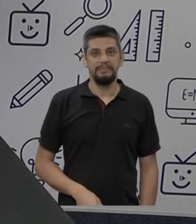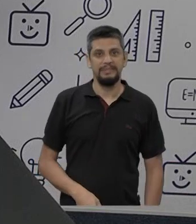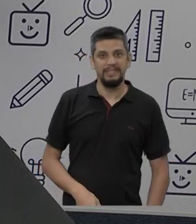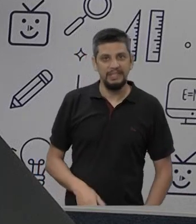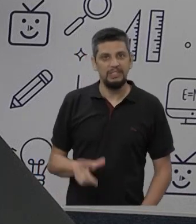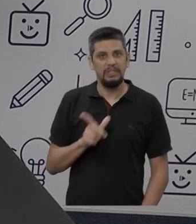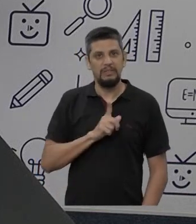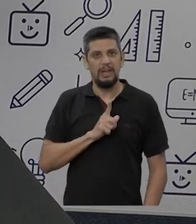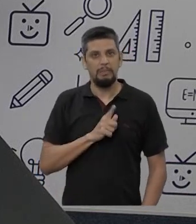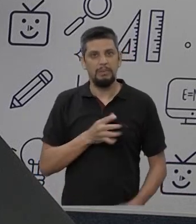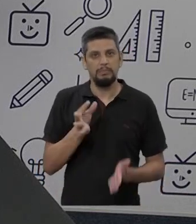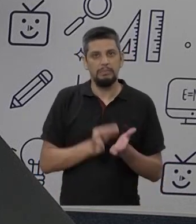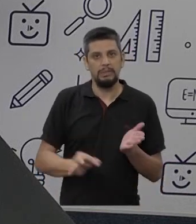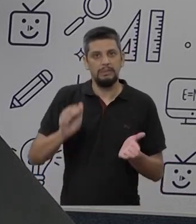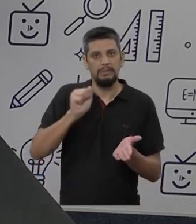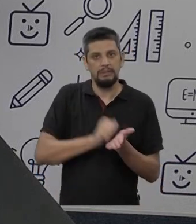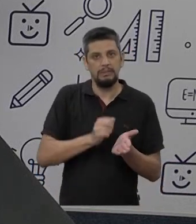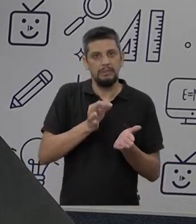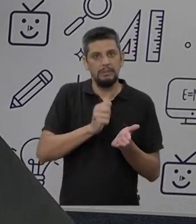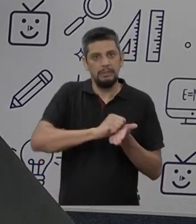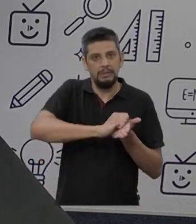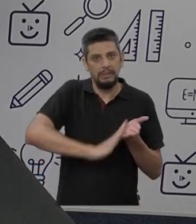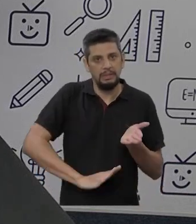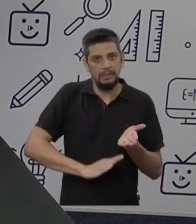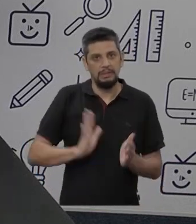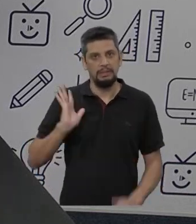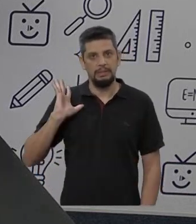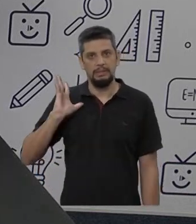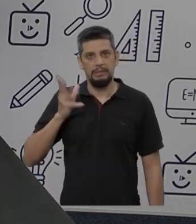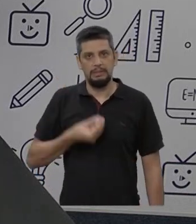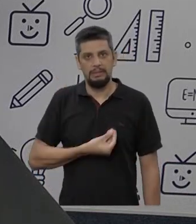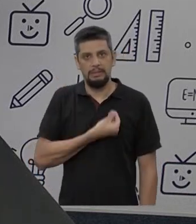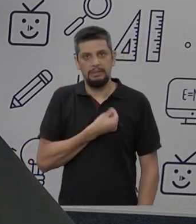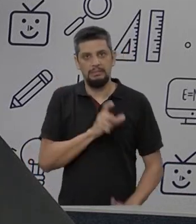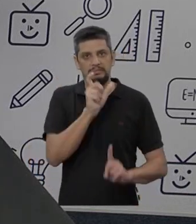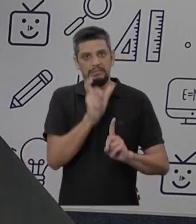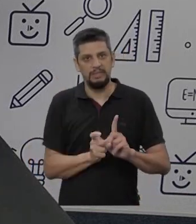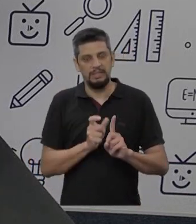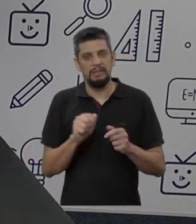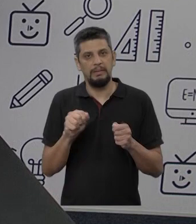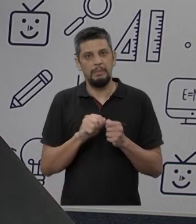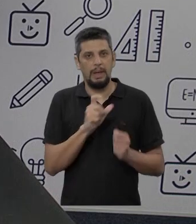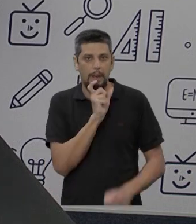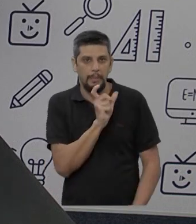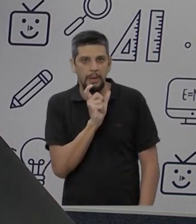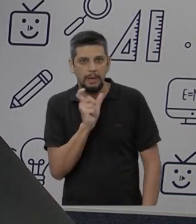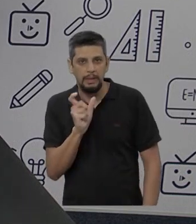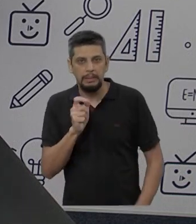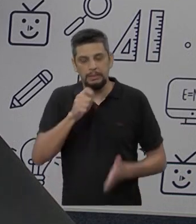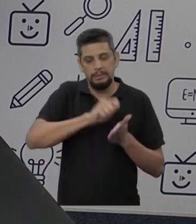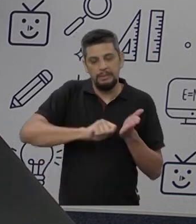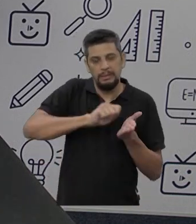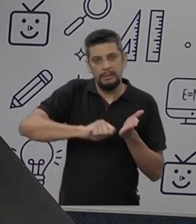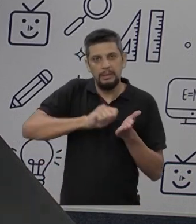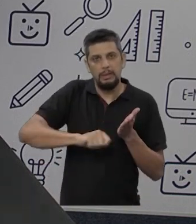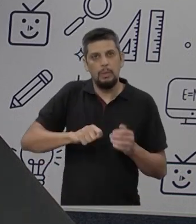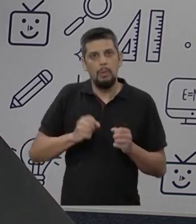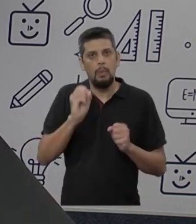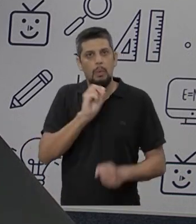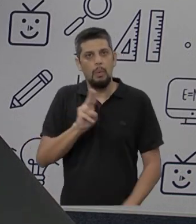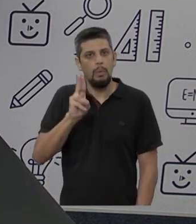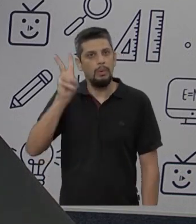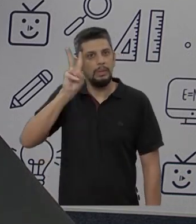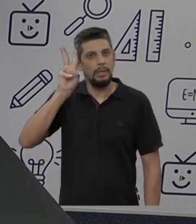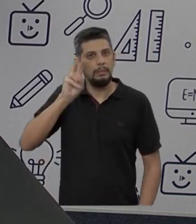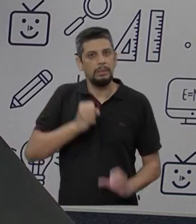Tá bom. E aí tivemos o registro da atividade, não é? Que é essa biografia que você vai construir. Seja com palavras na escrita